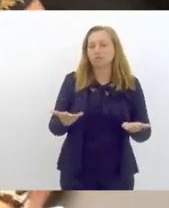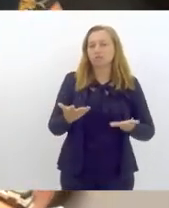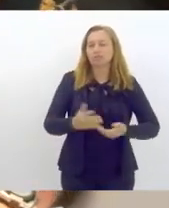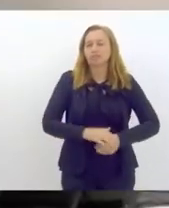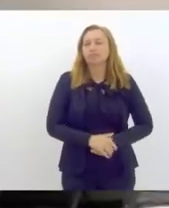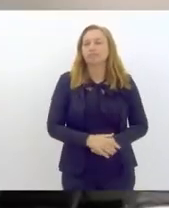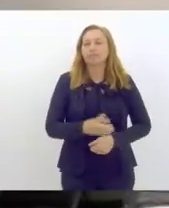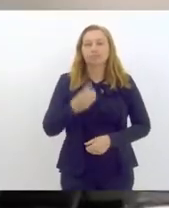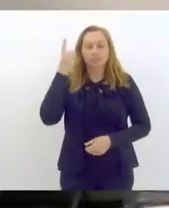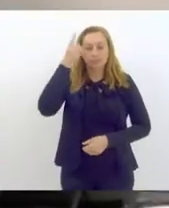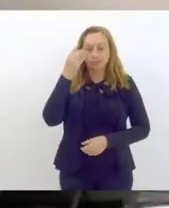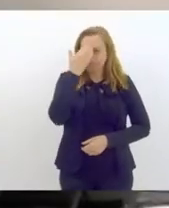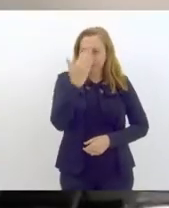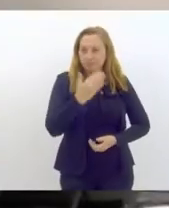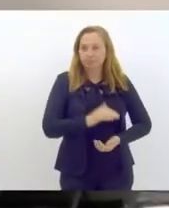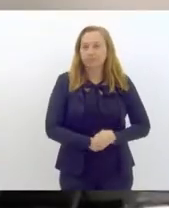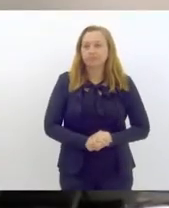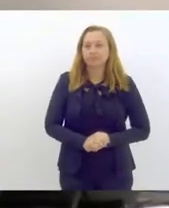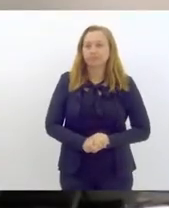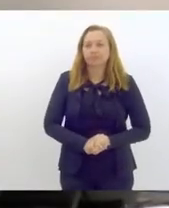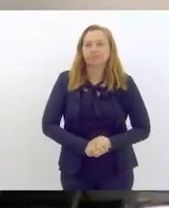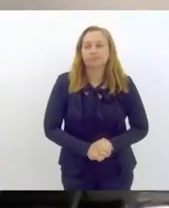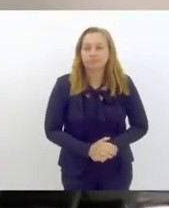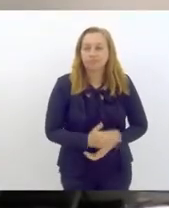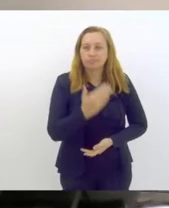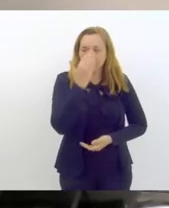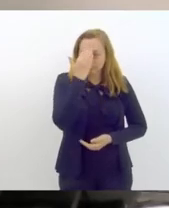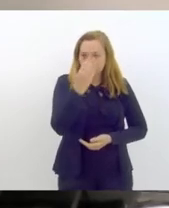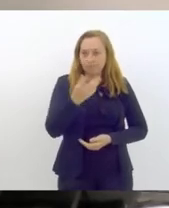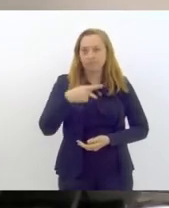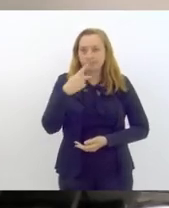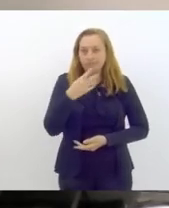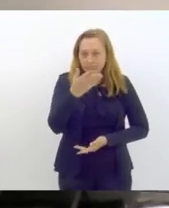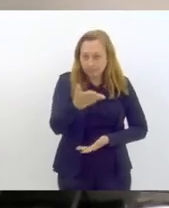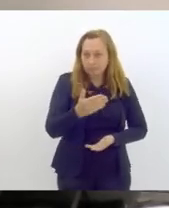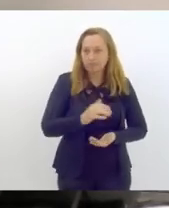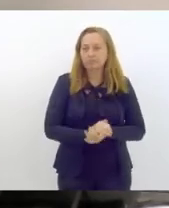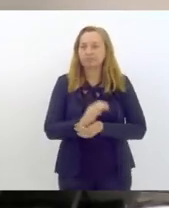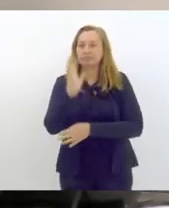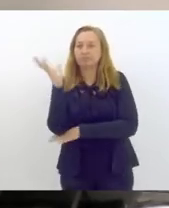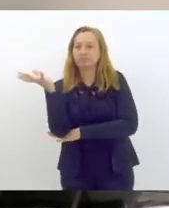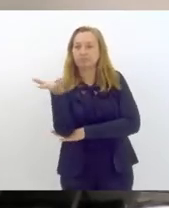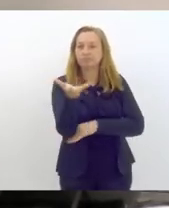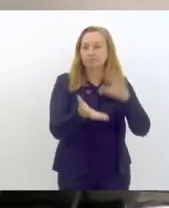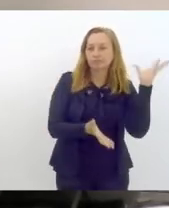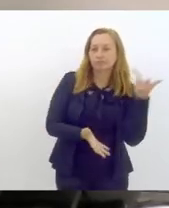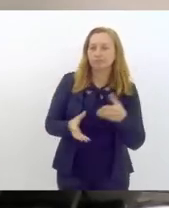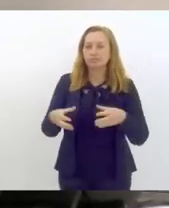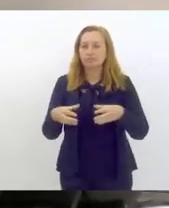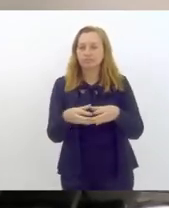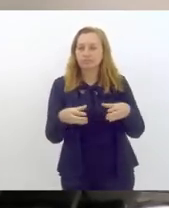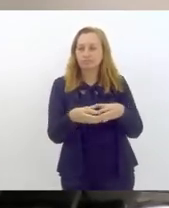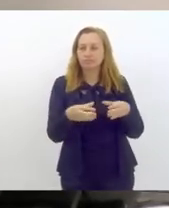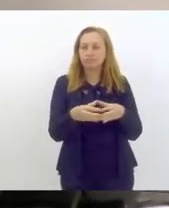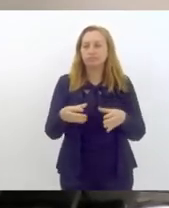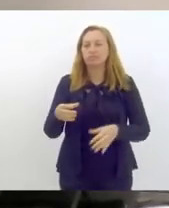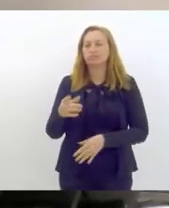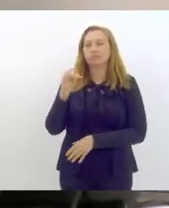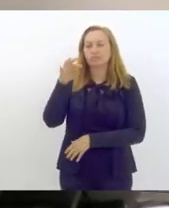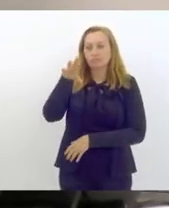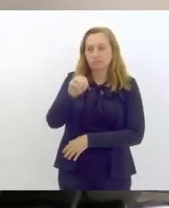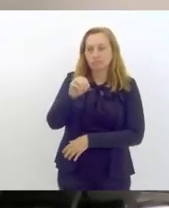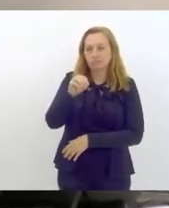deputado. Obrigado. Agradeço a excelente e providencial contribuição da Comissão de Meio Ambiente, presidida pelo meu amigo deputado Gustavo Schmidt.